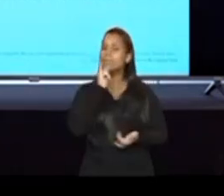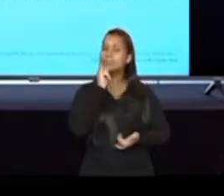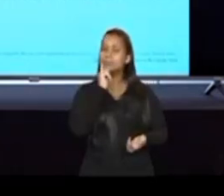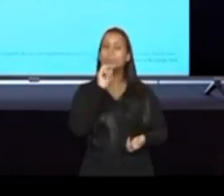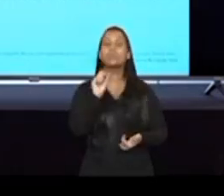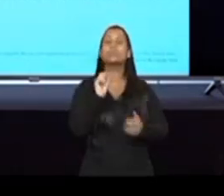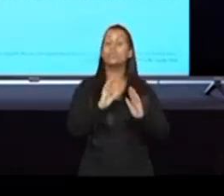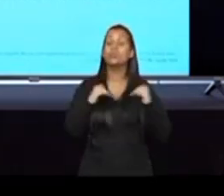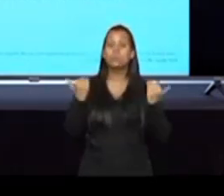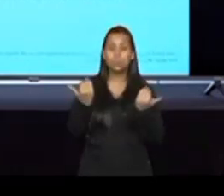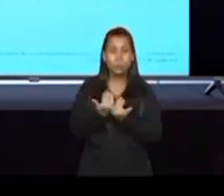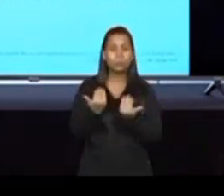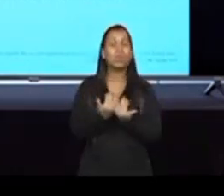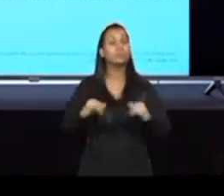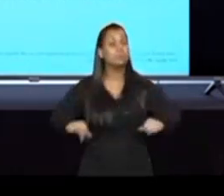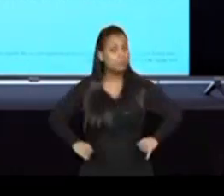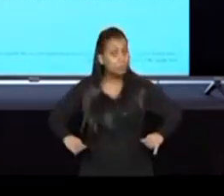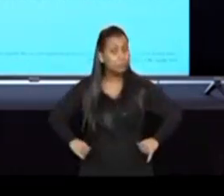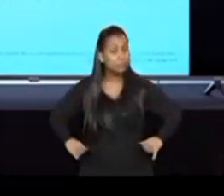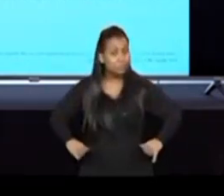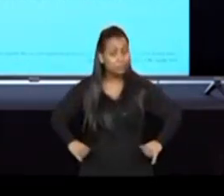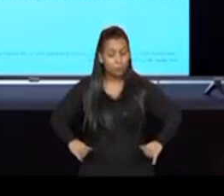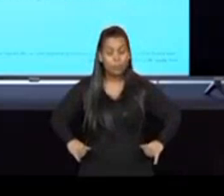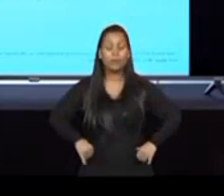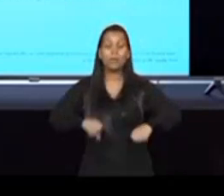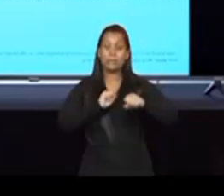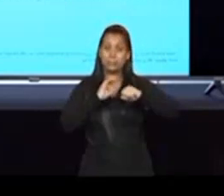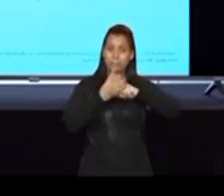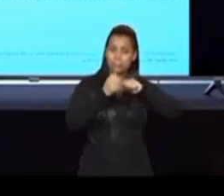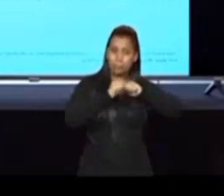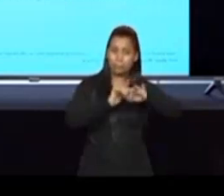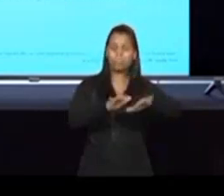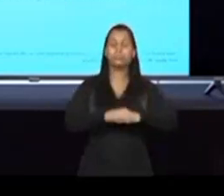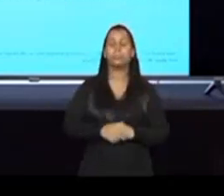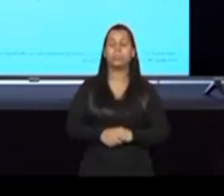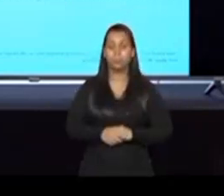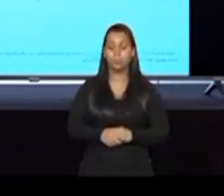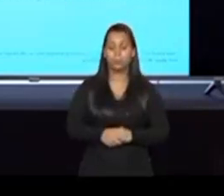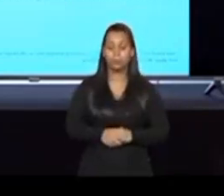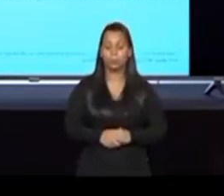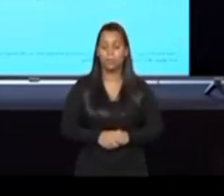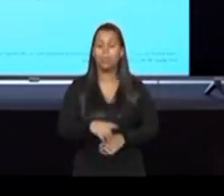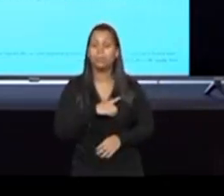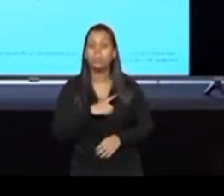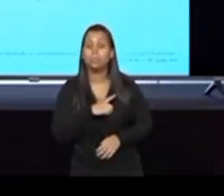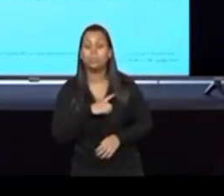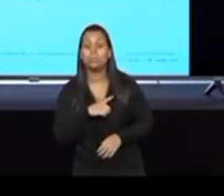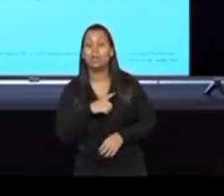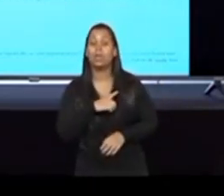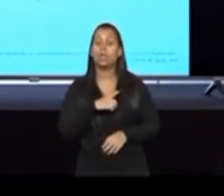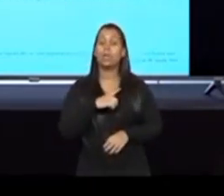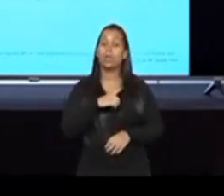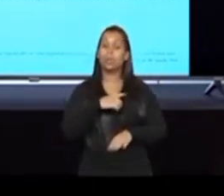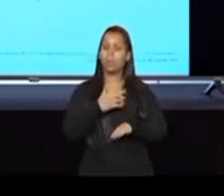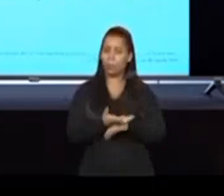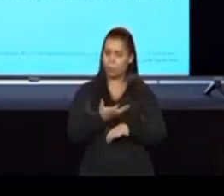exemplos de comunidades que estão enfrentando essa pandemia através da própria sociedade. Tem uma matéria aqui, ó,